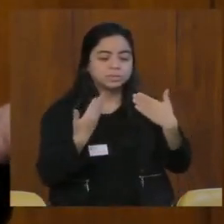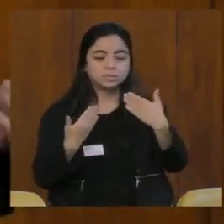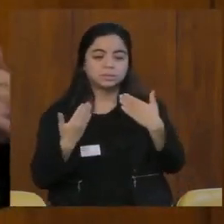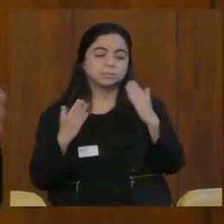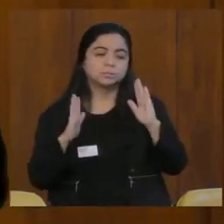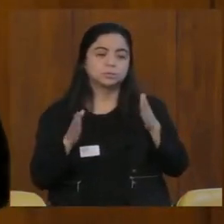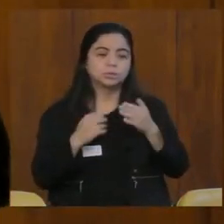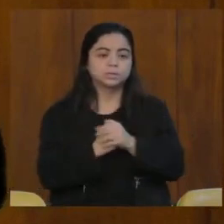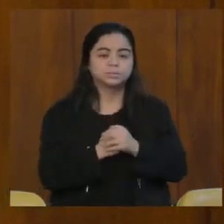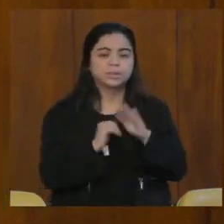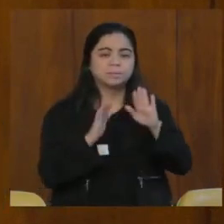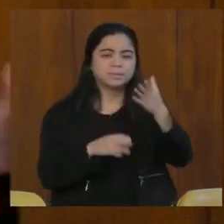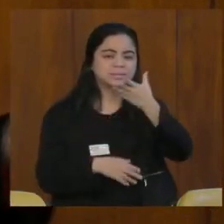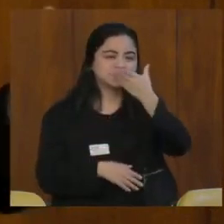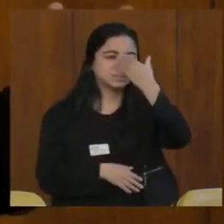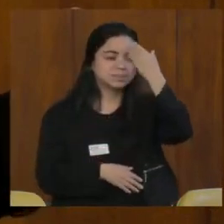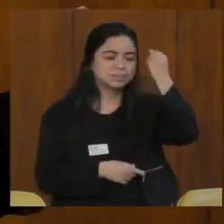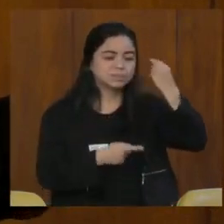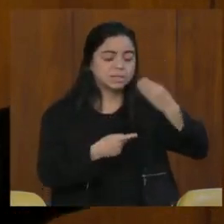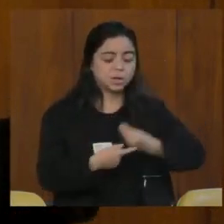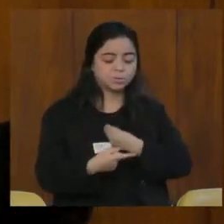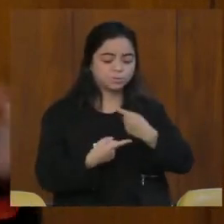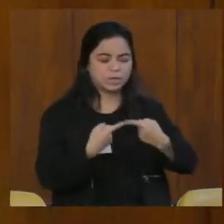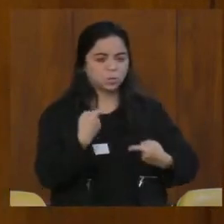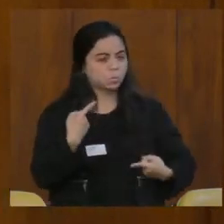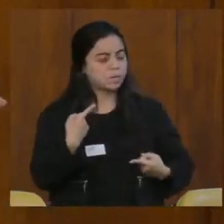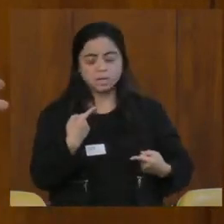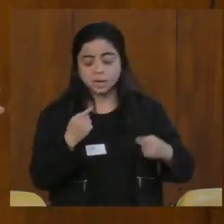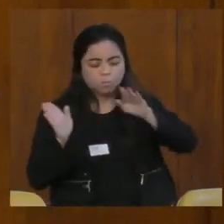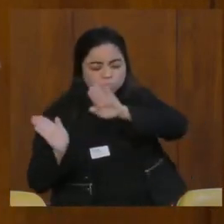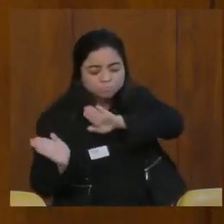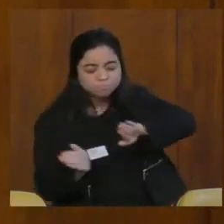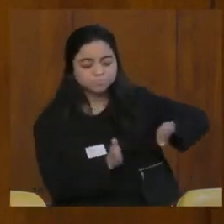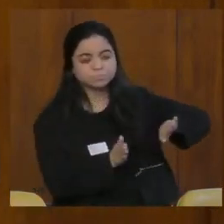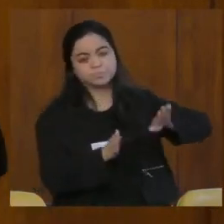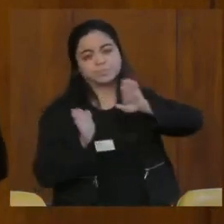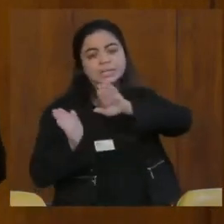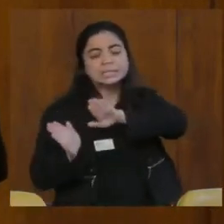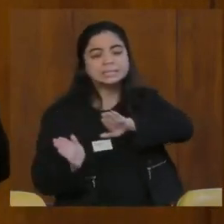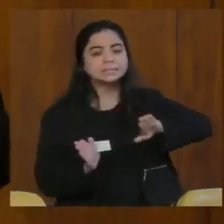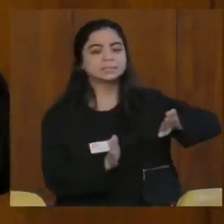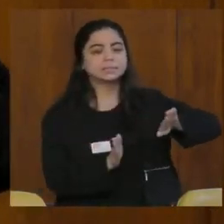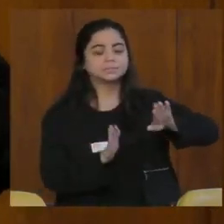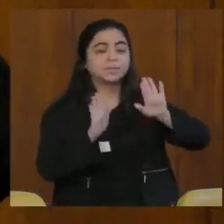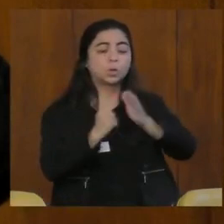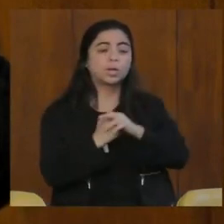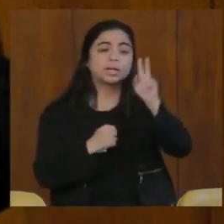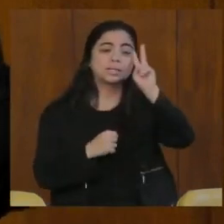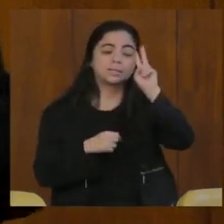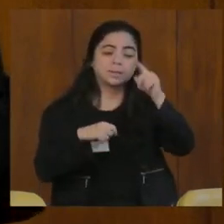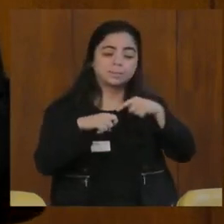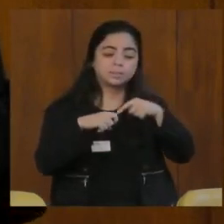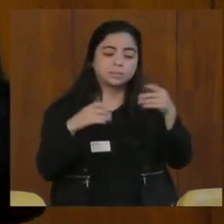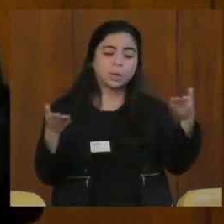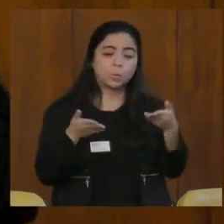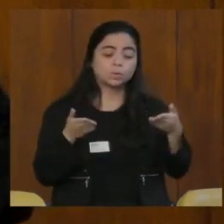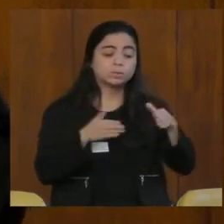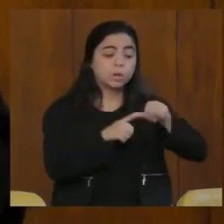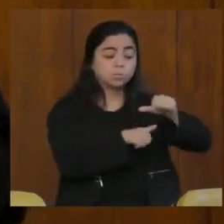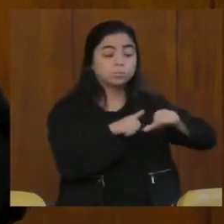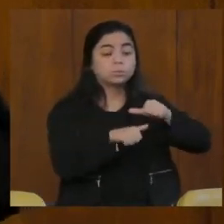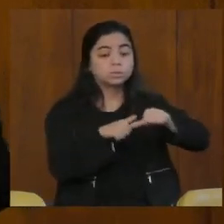agora, esquecer a incompatibilidade com a vida. Esquecer que a nossa... Quer dizer, lembrar que a medicina hoje muda de